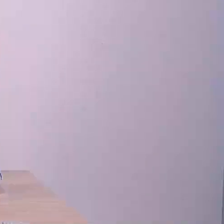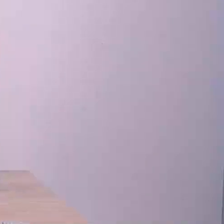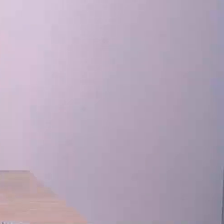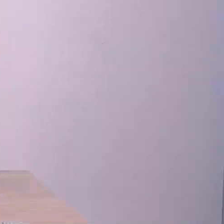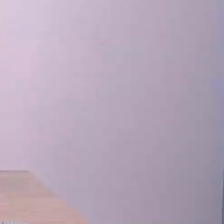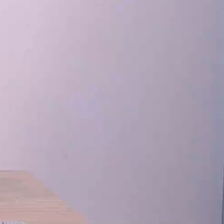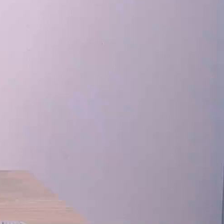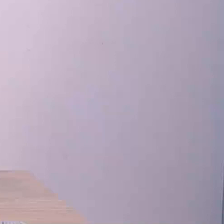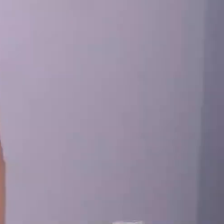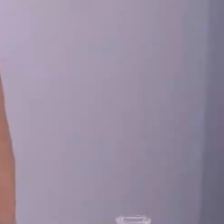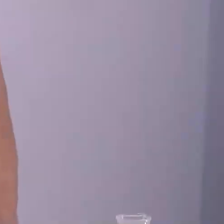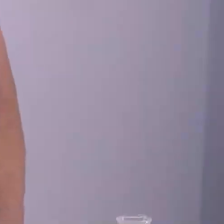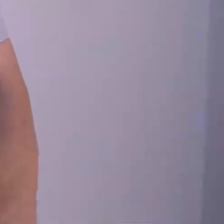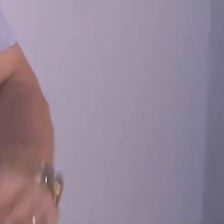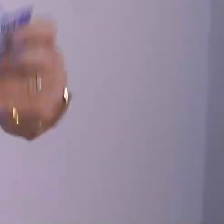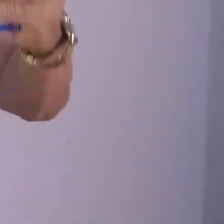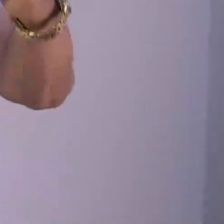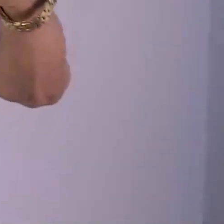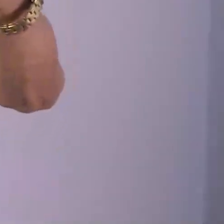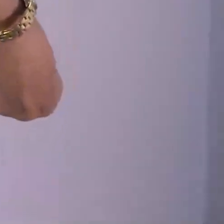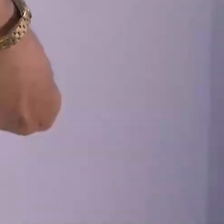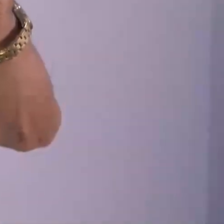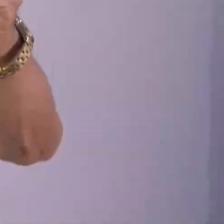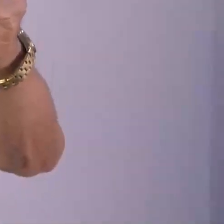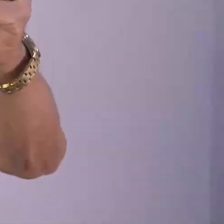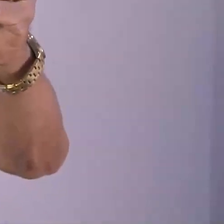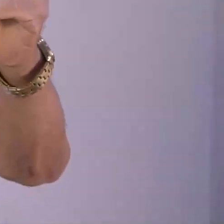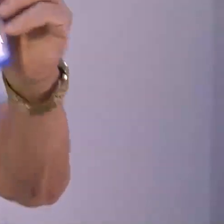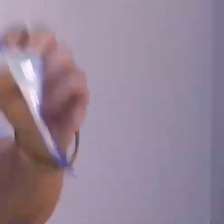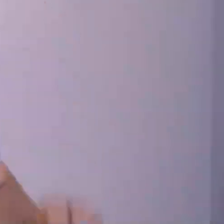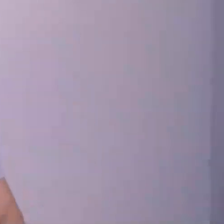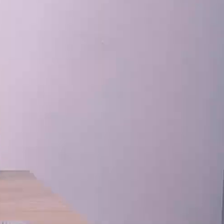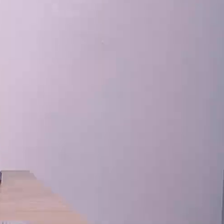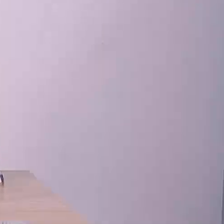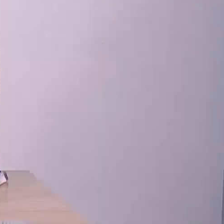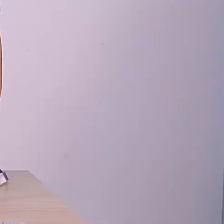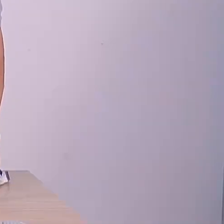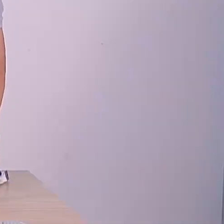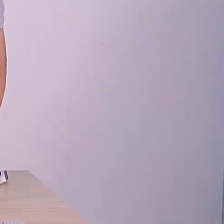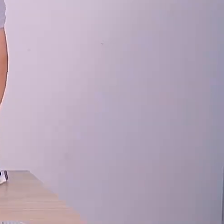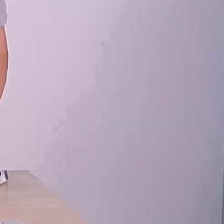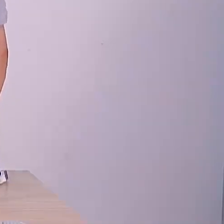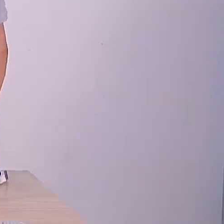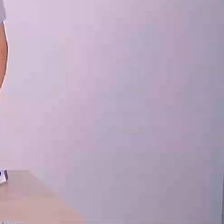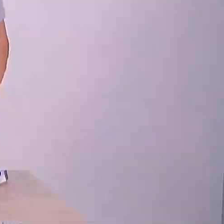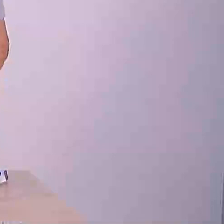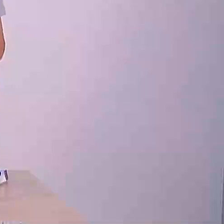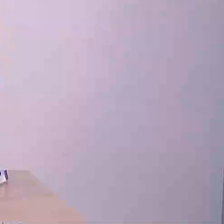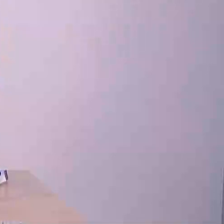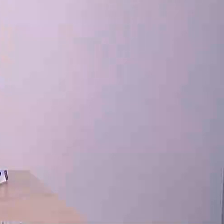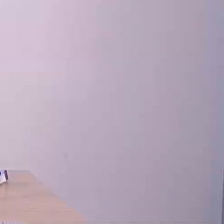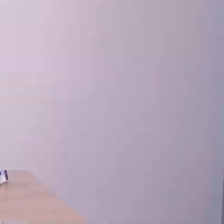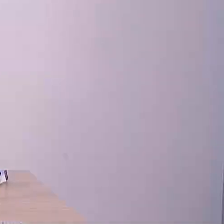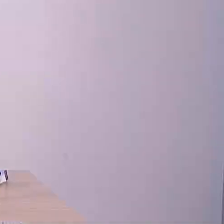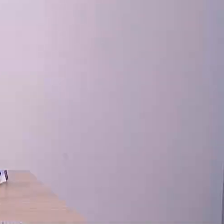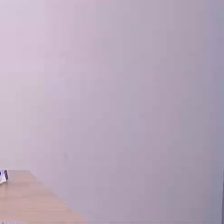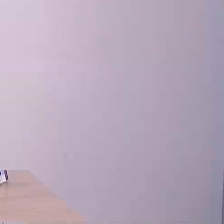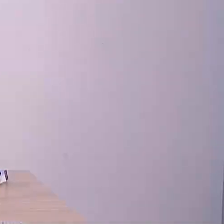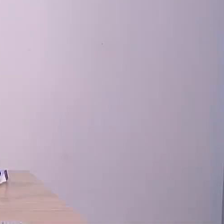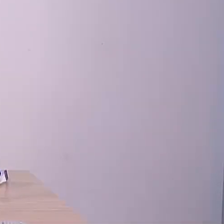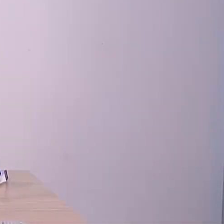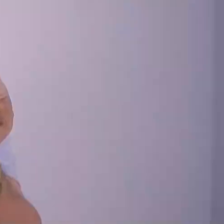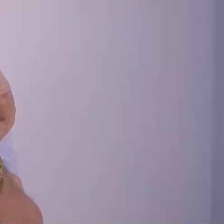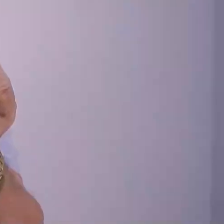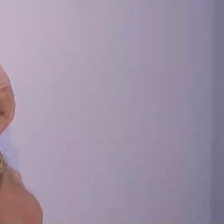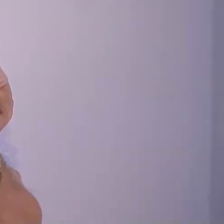com bicarbonato de sódio, tá vendo? Ó? Bicarbonato de sódio e com o vinagre, que é o famoso